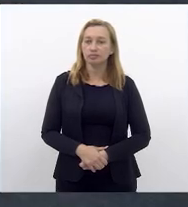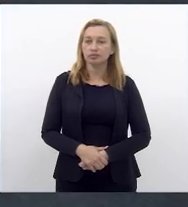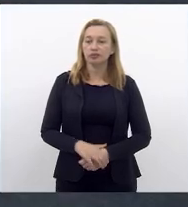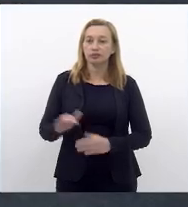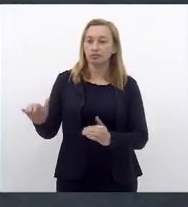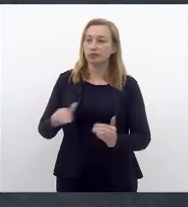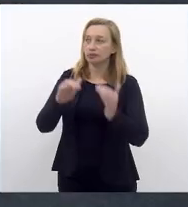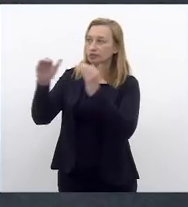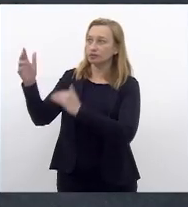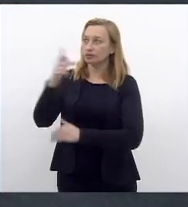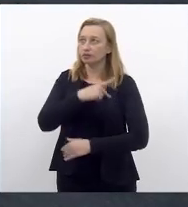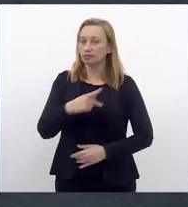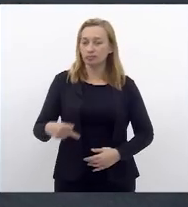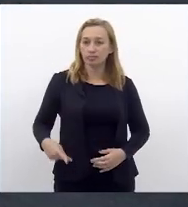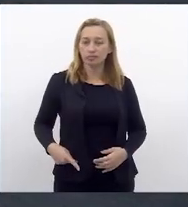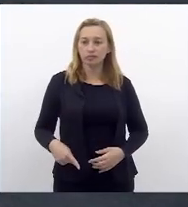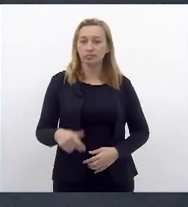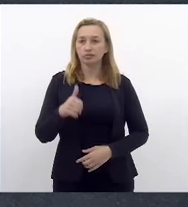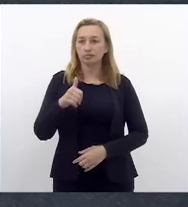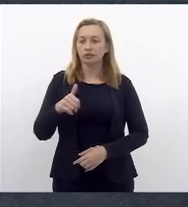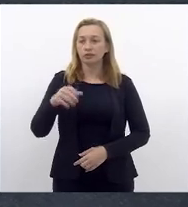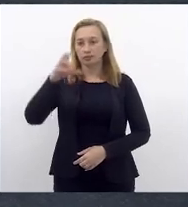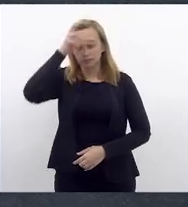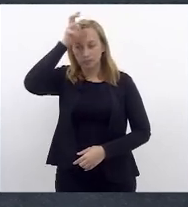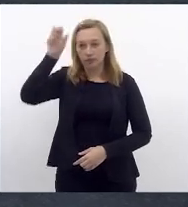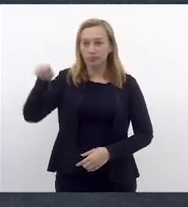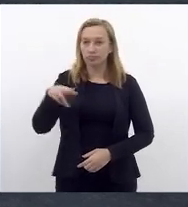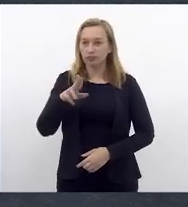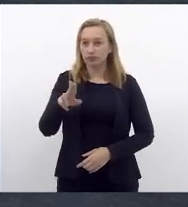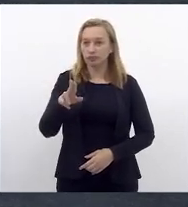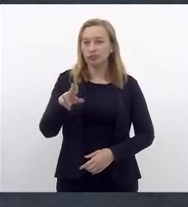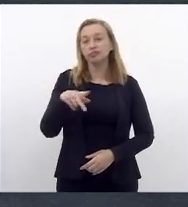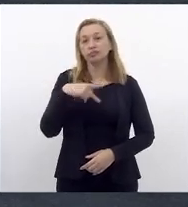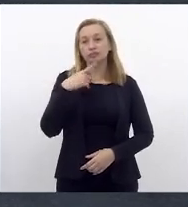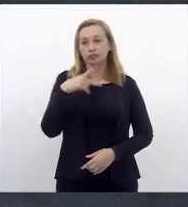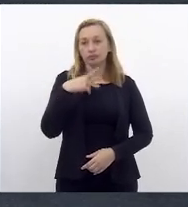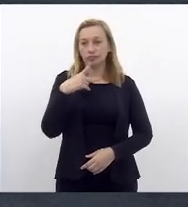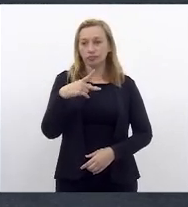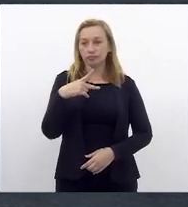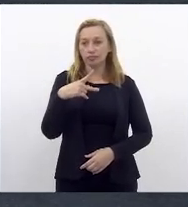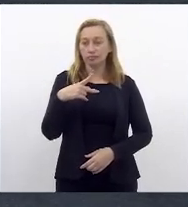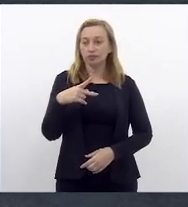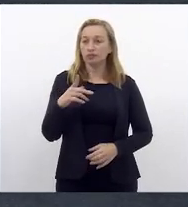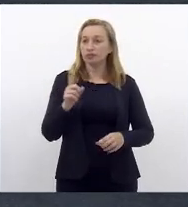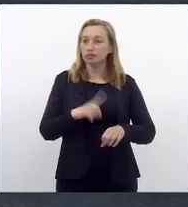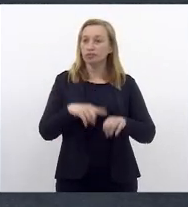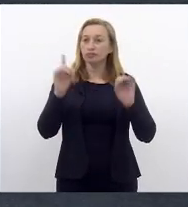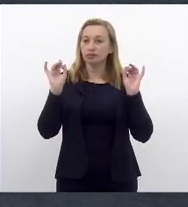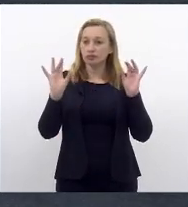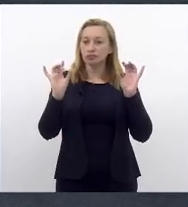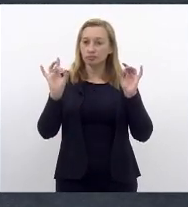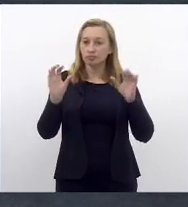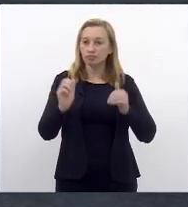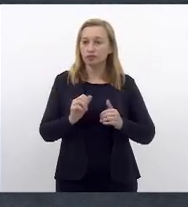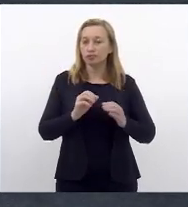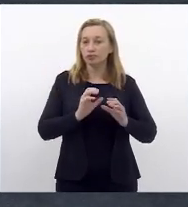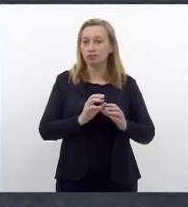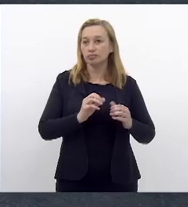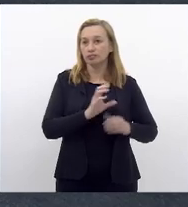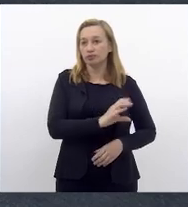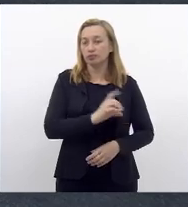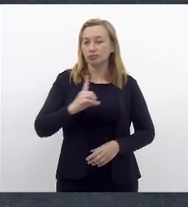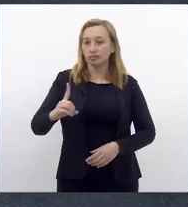Excelentíssima senhora presidente Tiaju, devo dizer que estava numa sessão especial, coordenando a campanha do meu